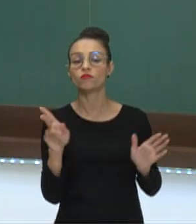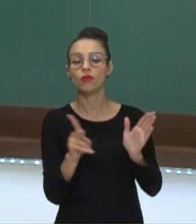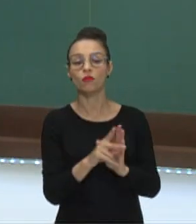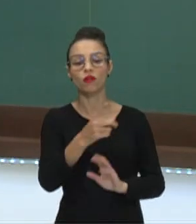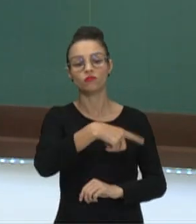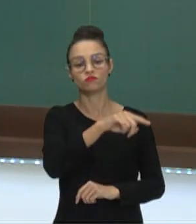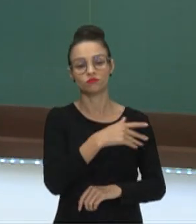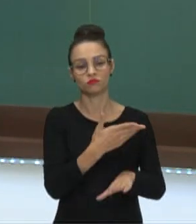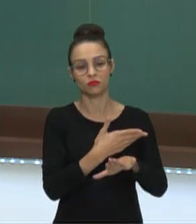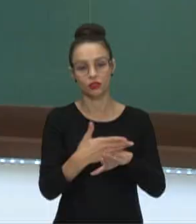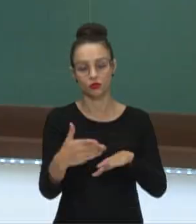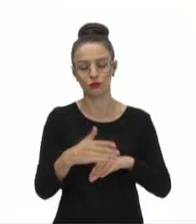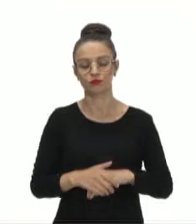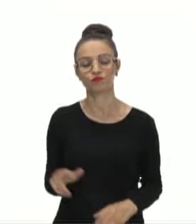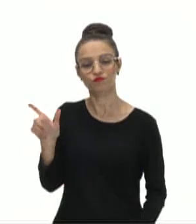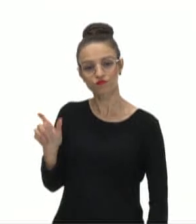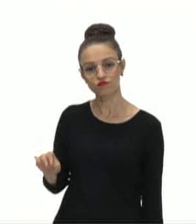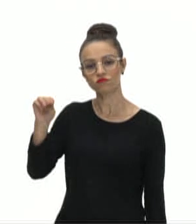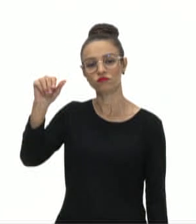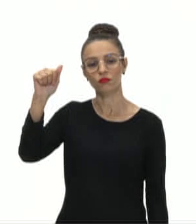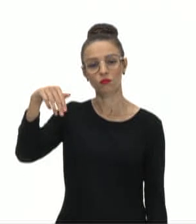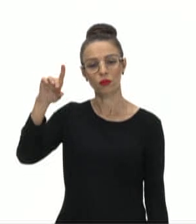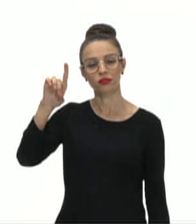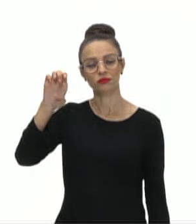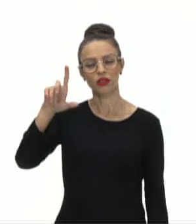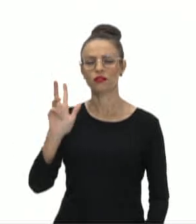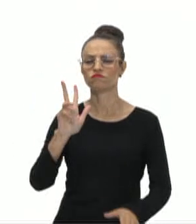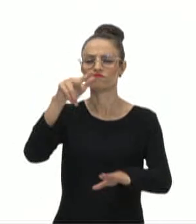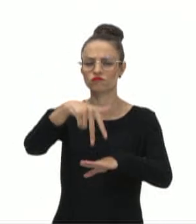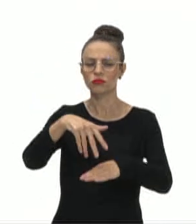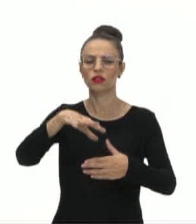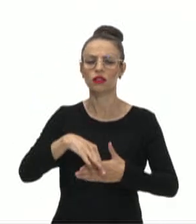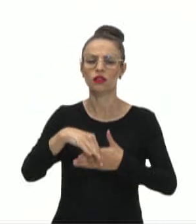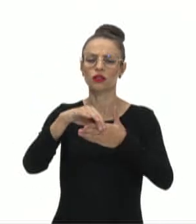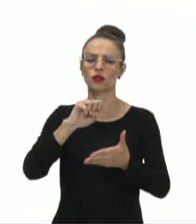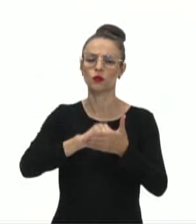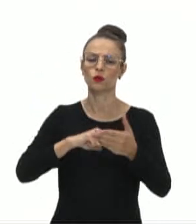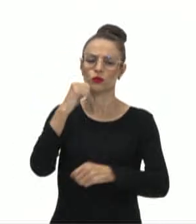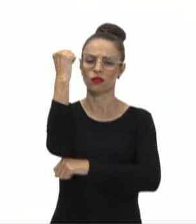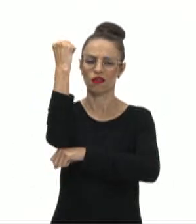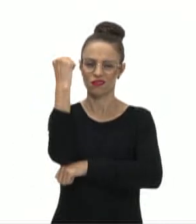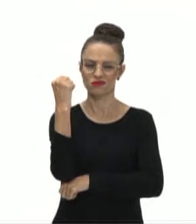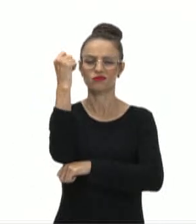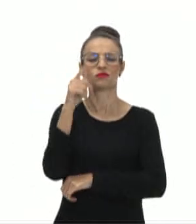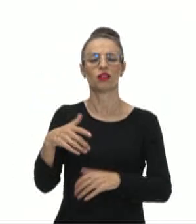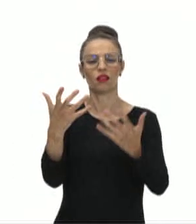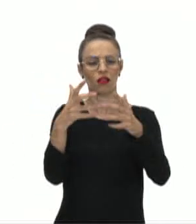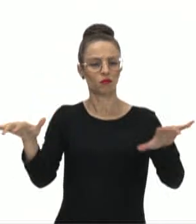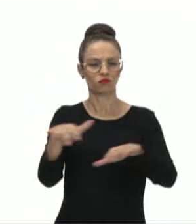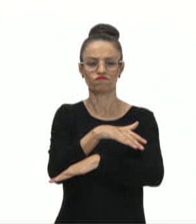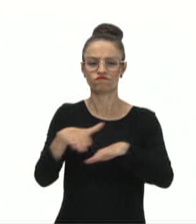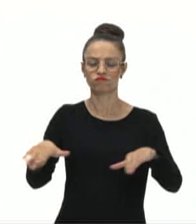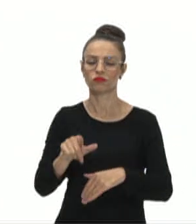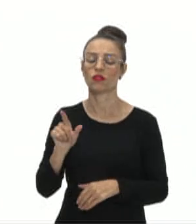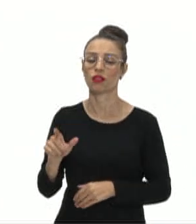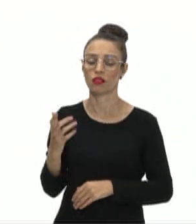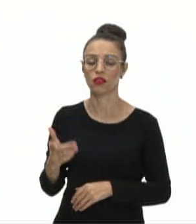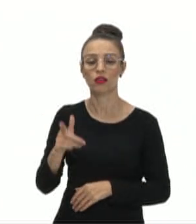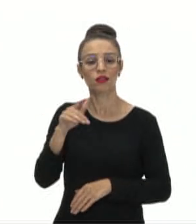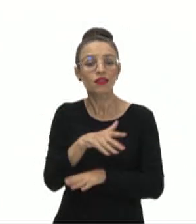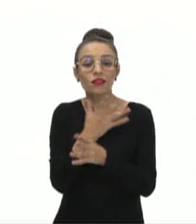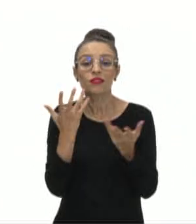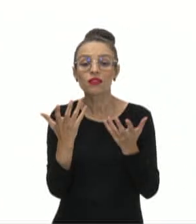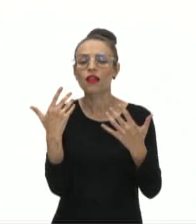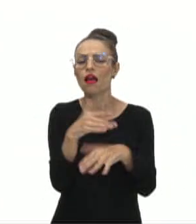brancos. Nelson Mandela, então, se destacou como líder da luta de resistência ao apartheid. Ele quis e conseguiu acabar